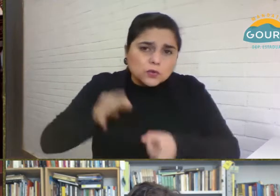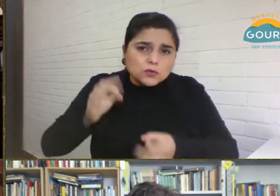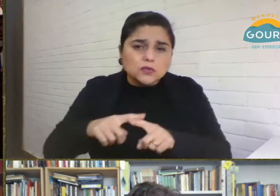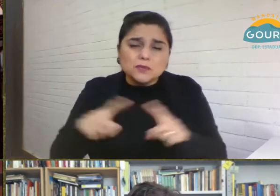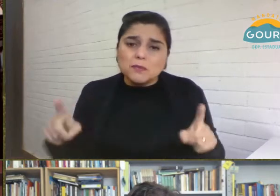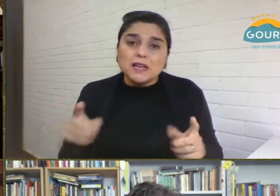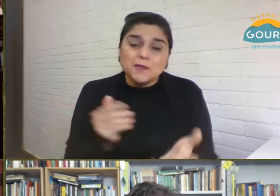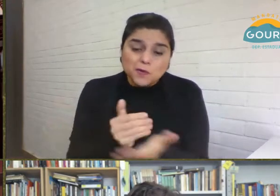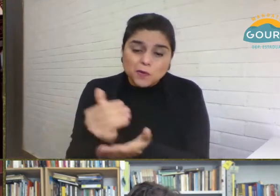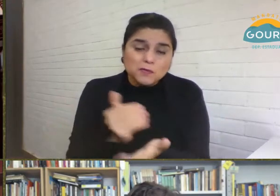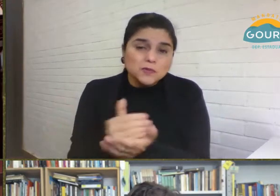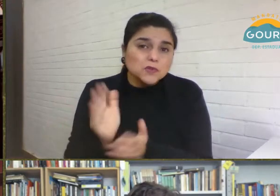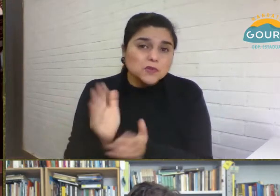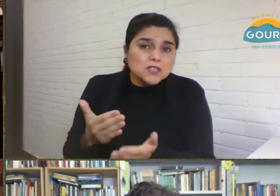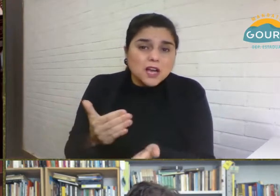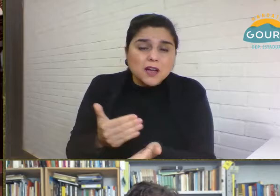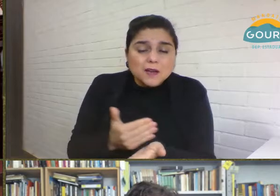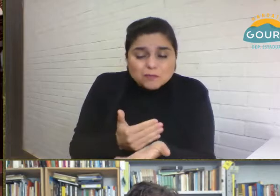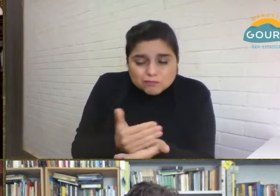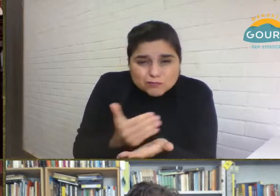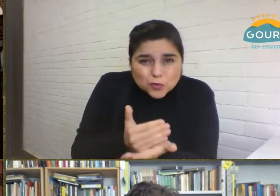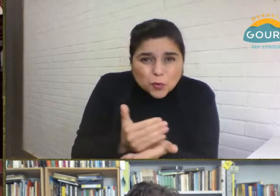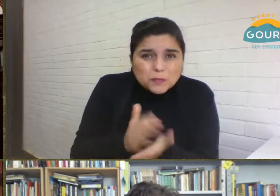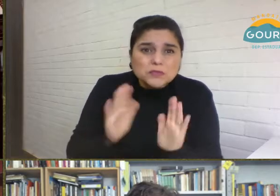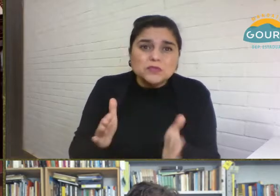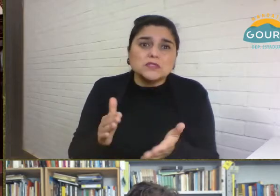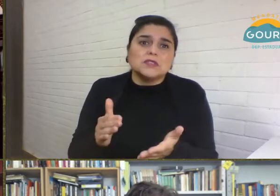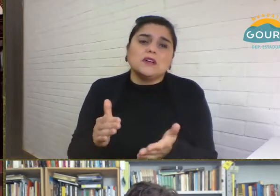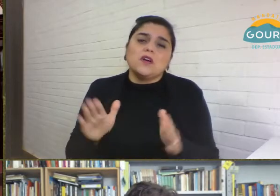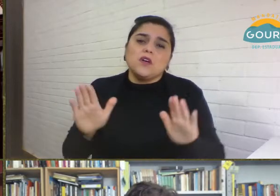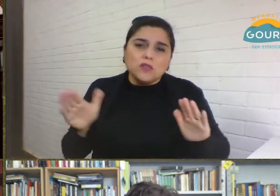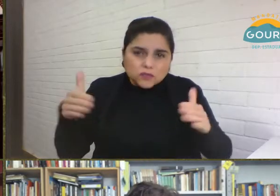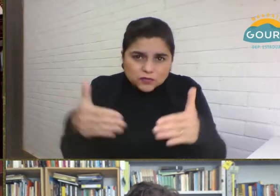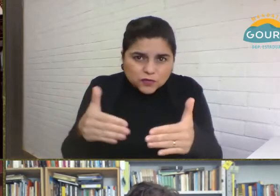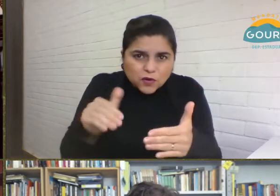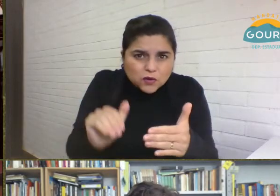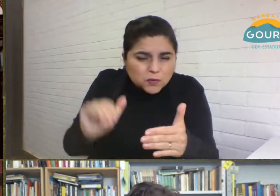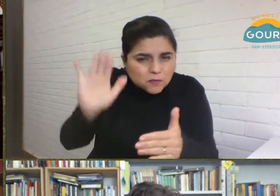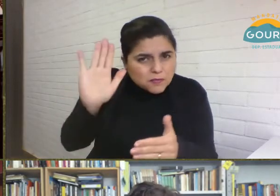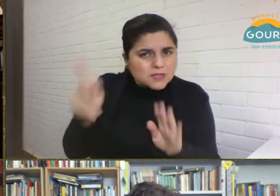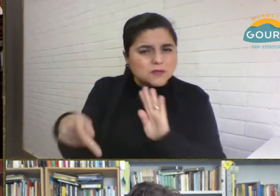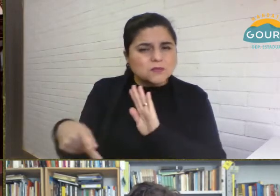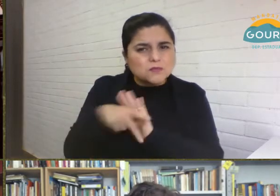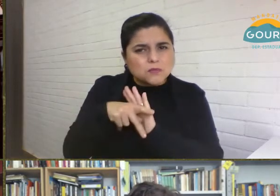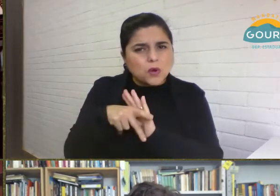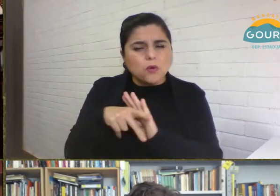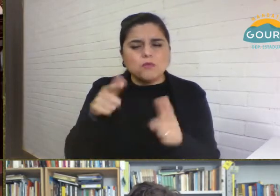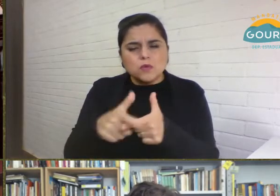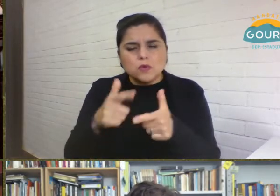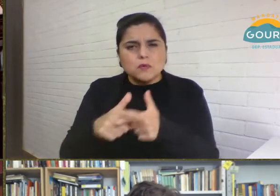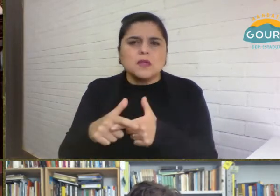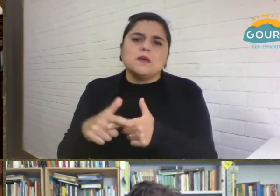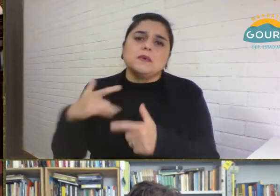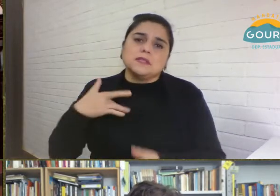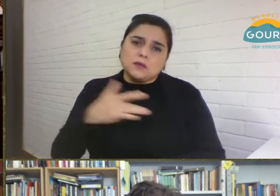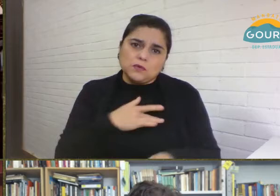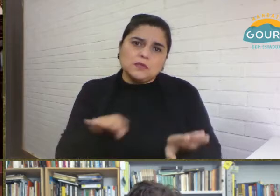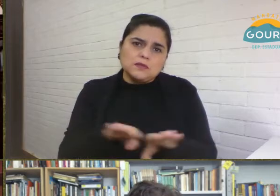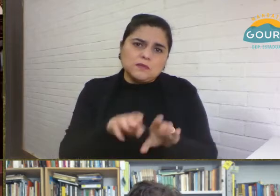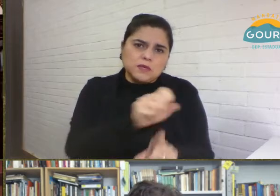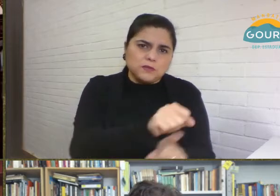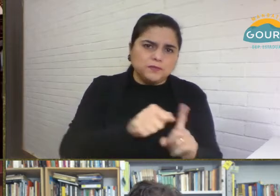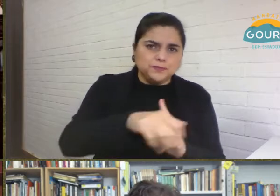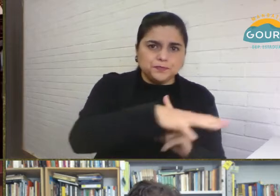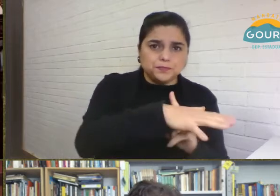cedo a ser uma abordagem também centrada nos problemas de saúde e sociais. E